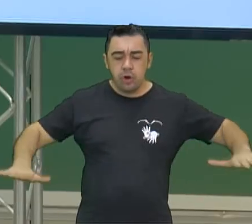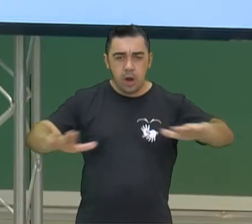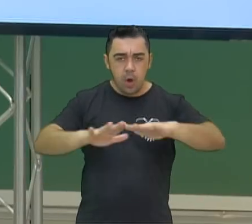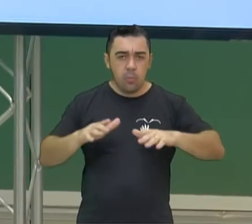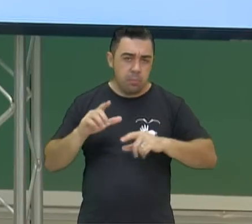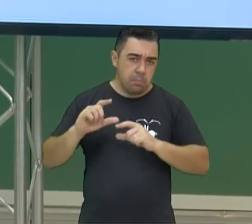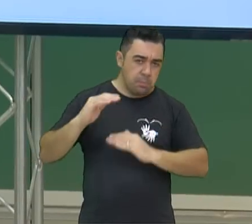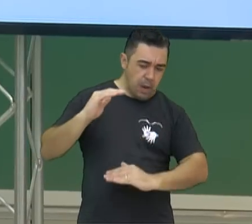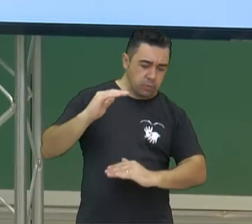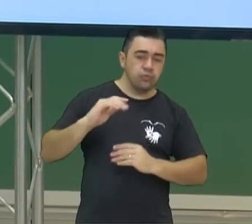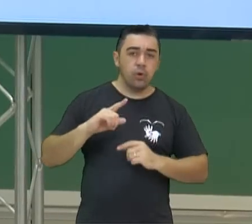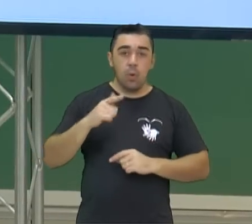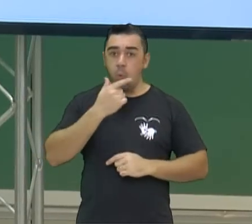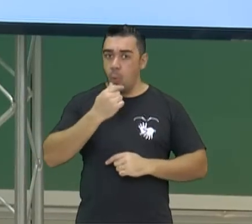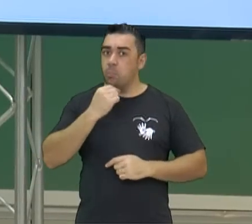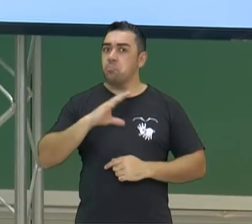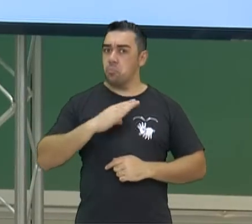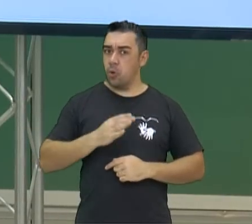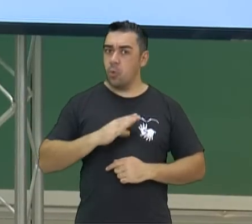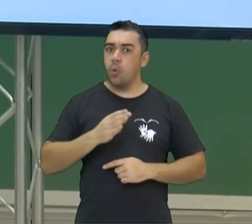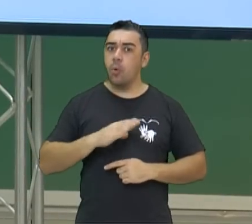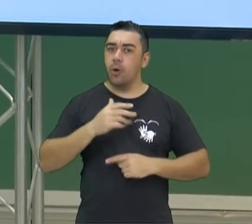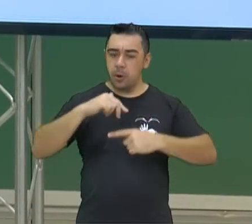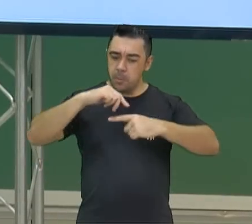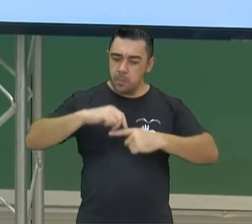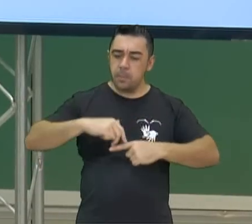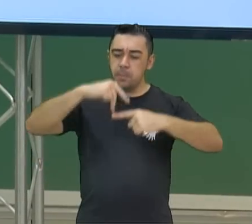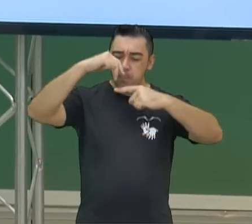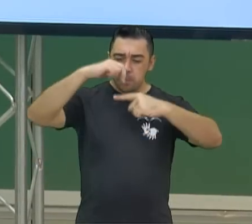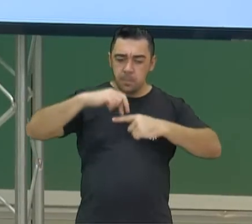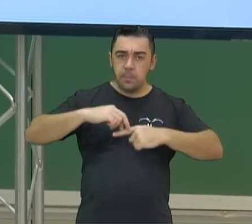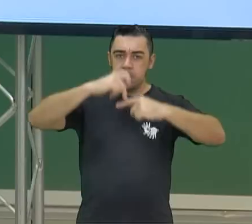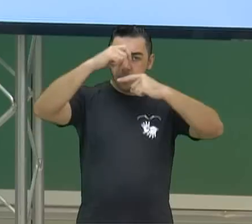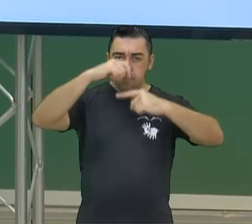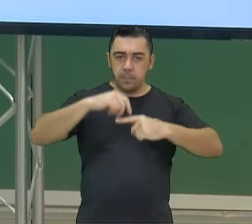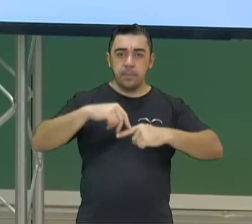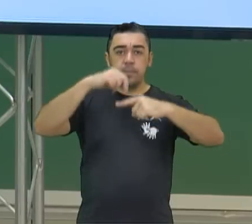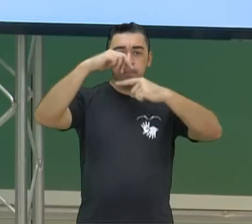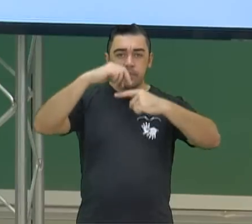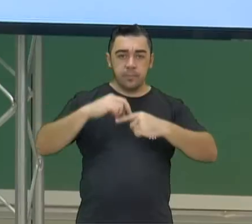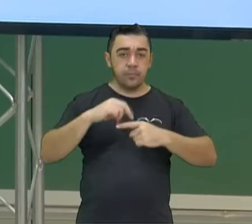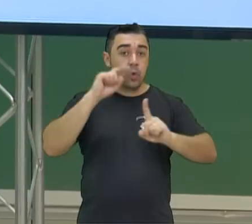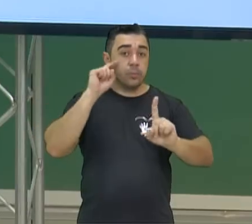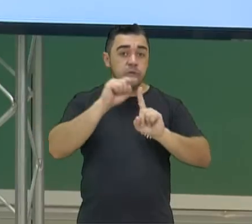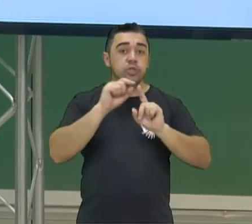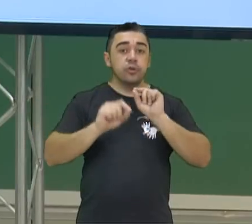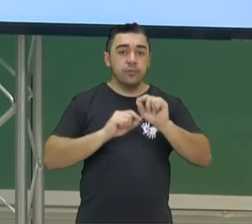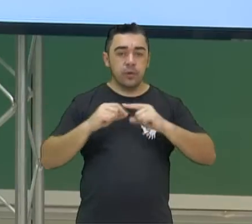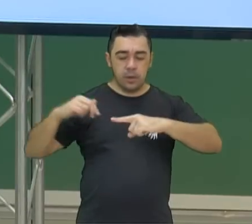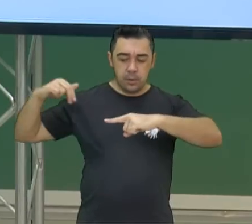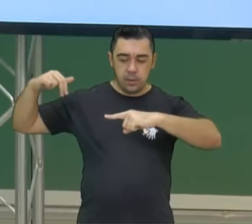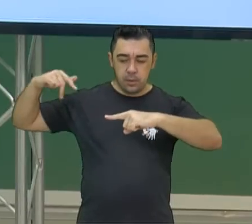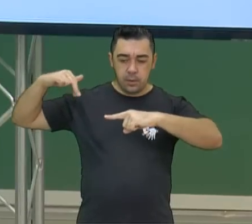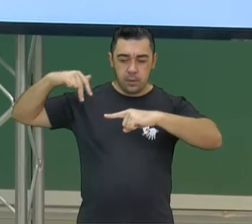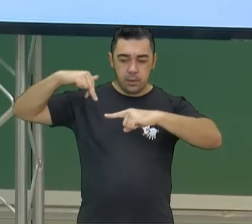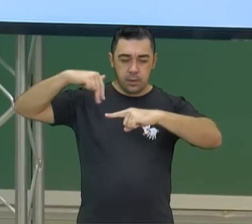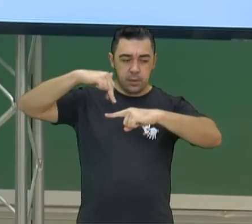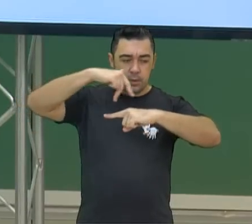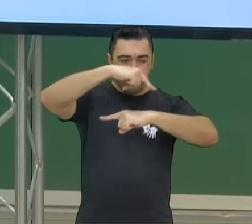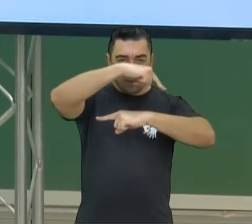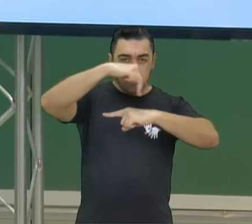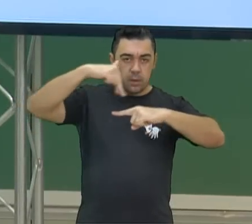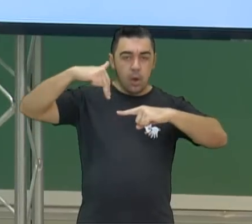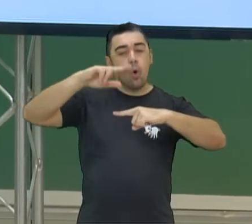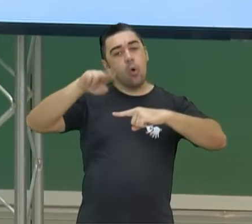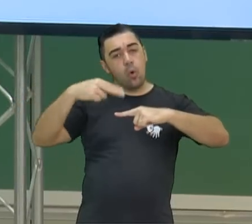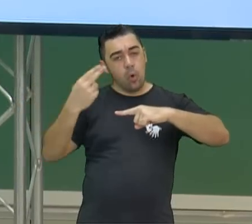Então, ele realmente é corajoso, O objetivo, então, do atleta é atravessar a fita e, em alguns